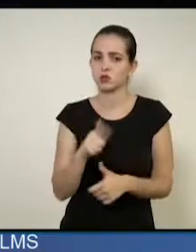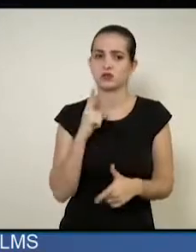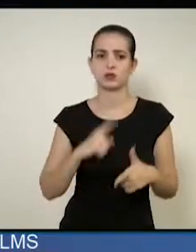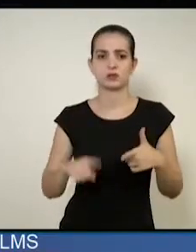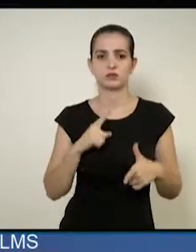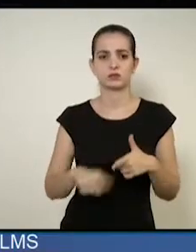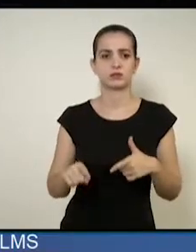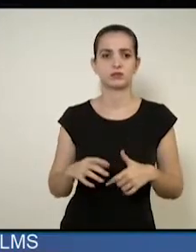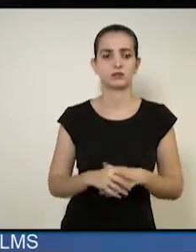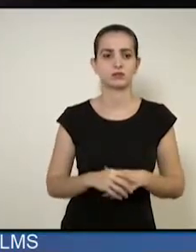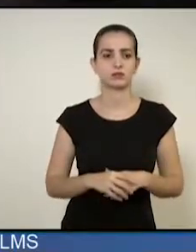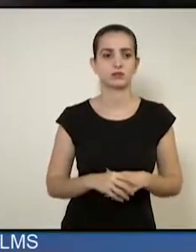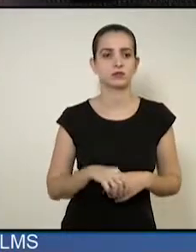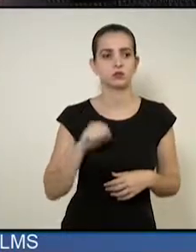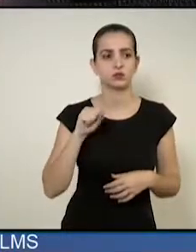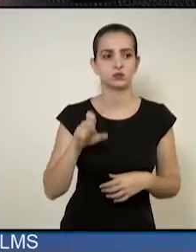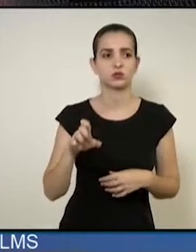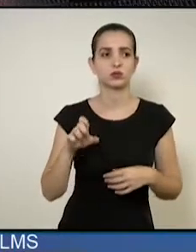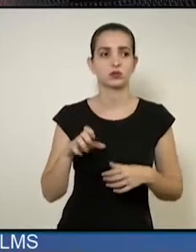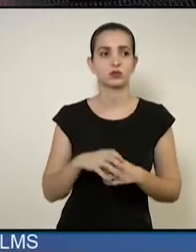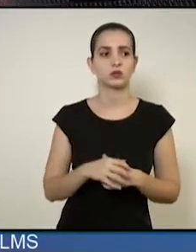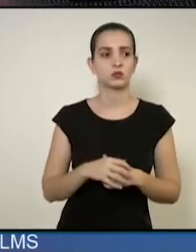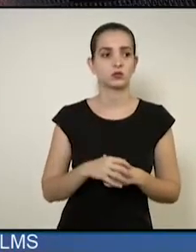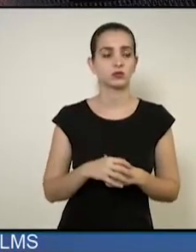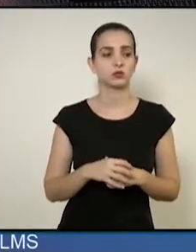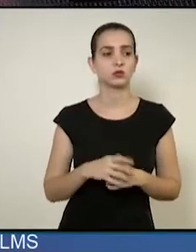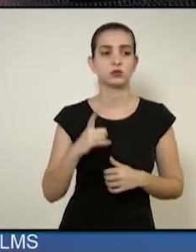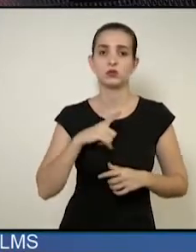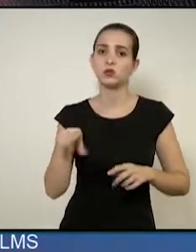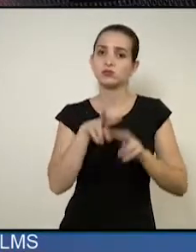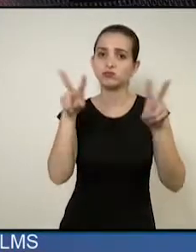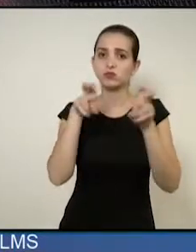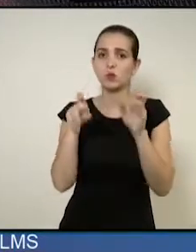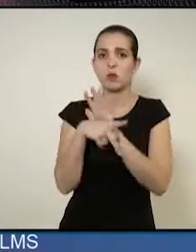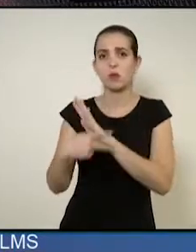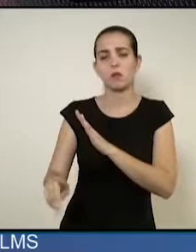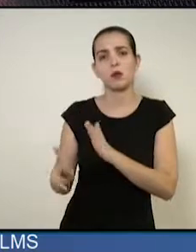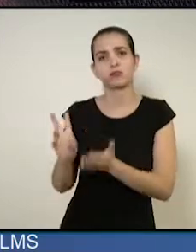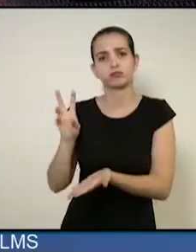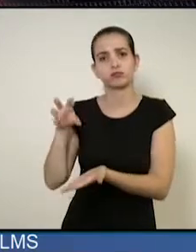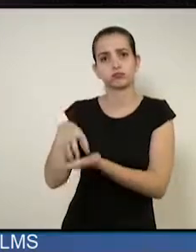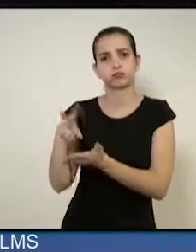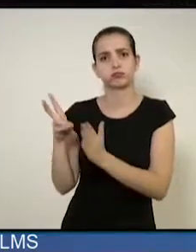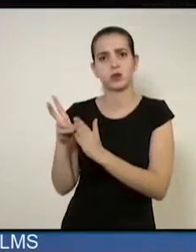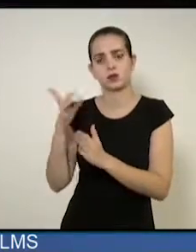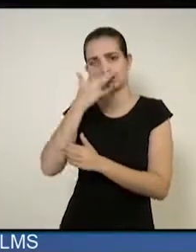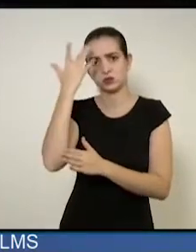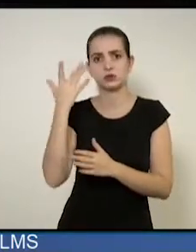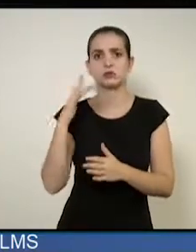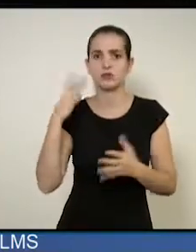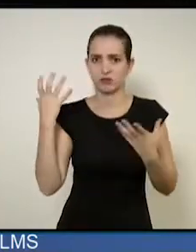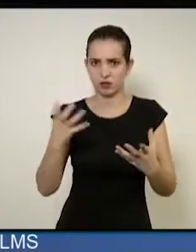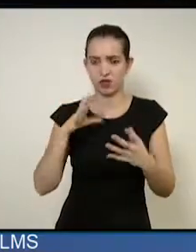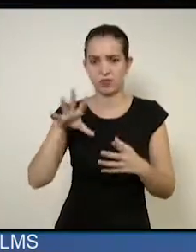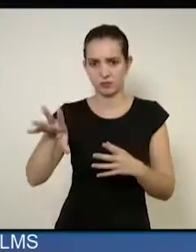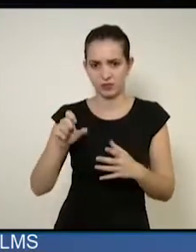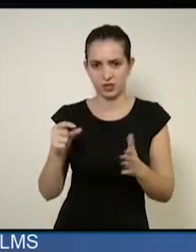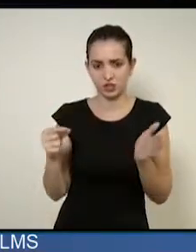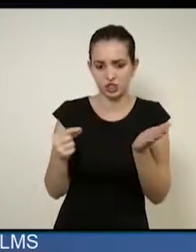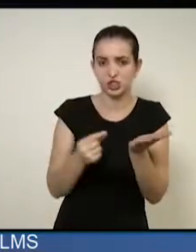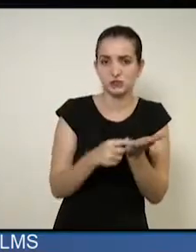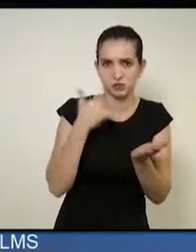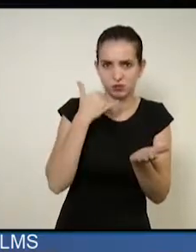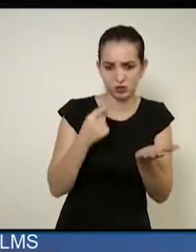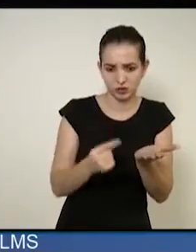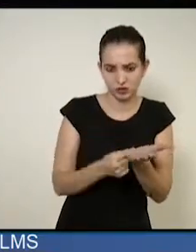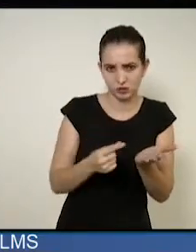problema, né? Citou, inclusive, na questão turística, que as pessoas preferem pegar um chip, quando vem ali para Porto Murtinho,